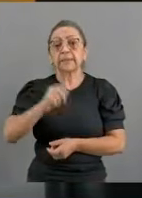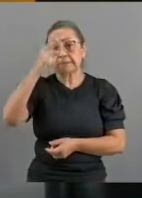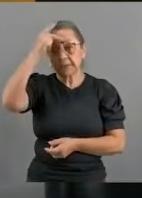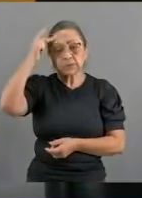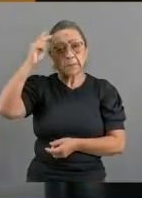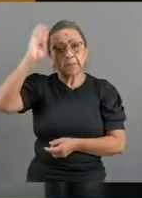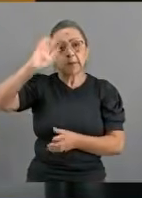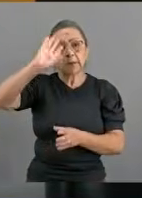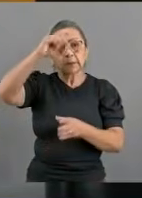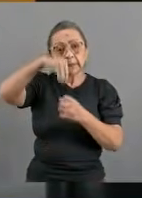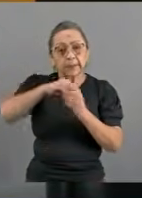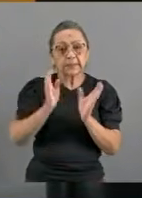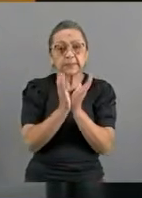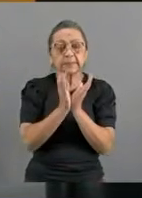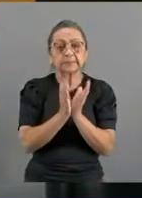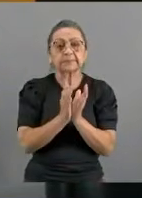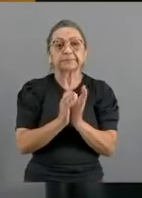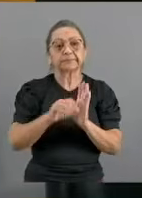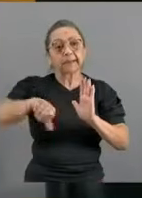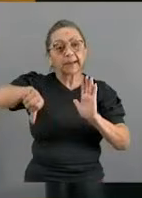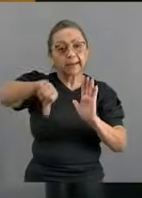envolvidos nesse esquema criminoso